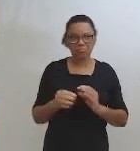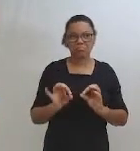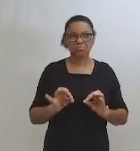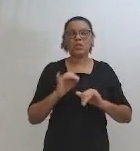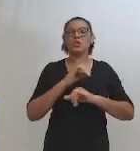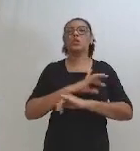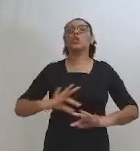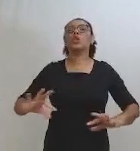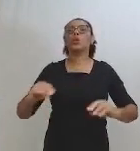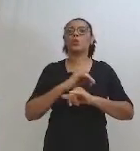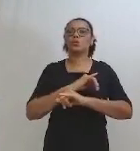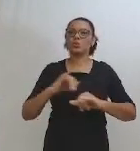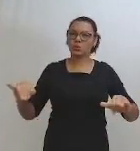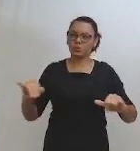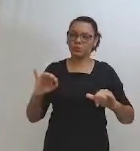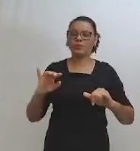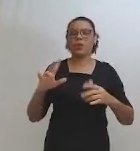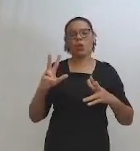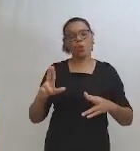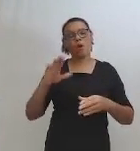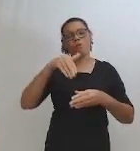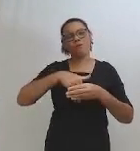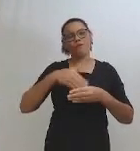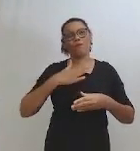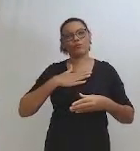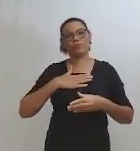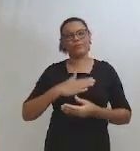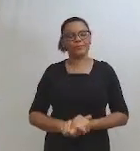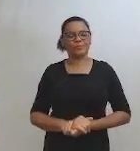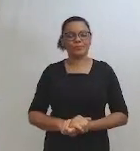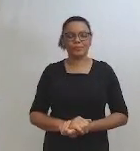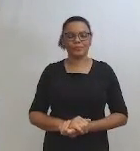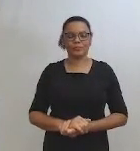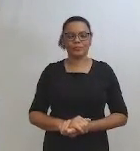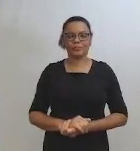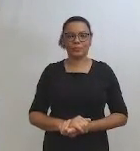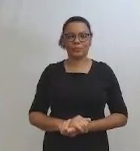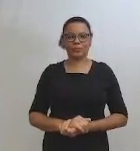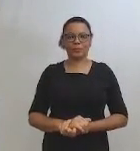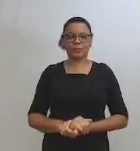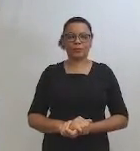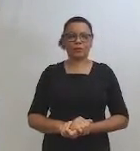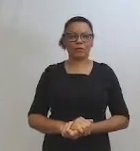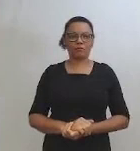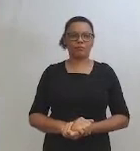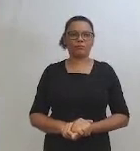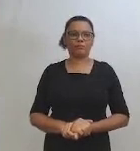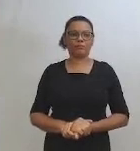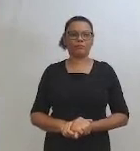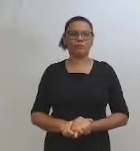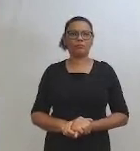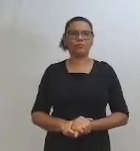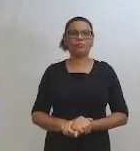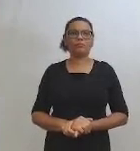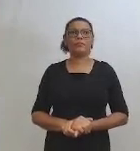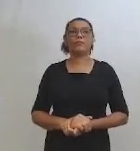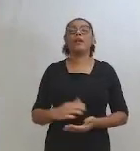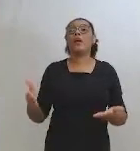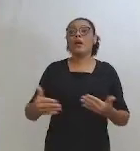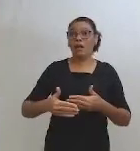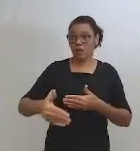termos deste voto. Os cinco processos